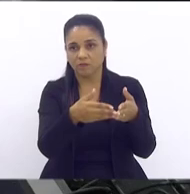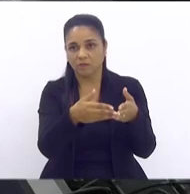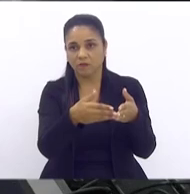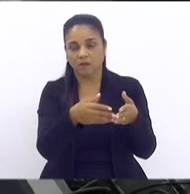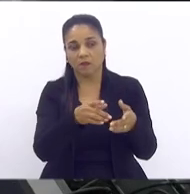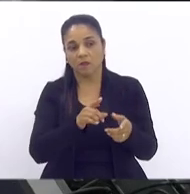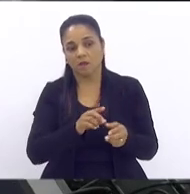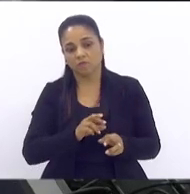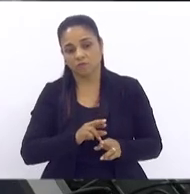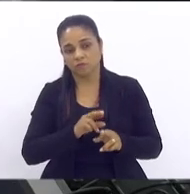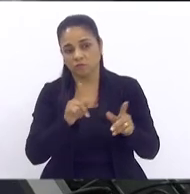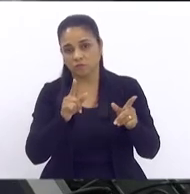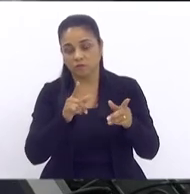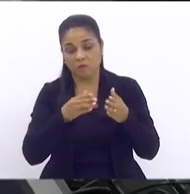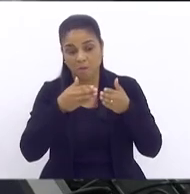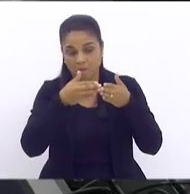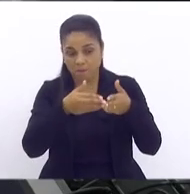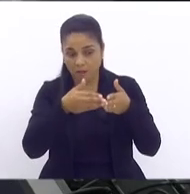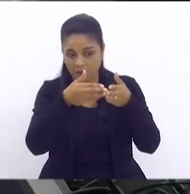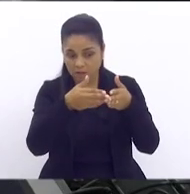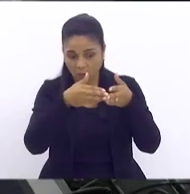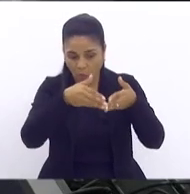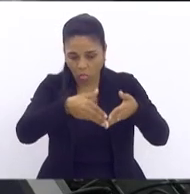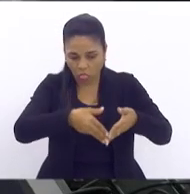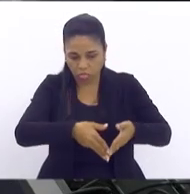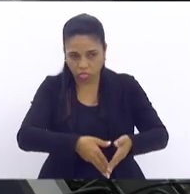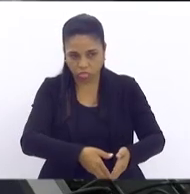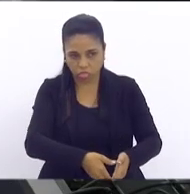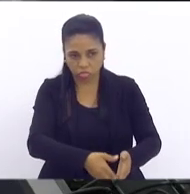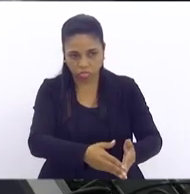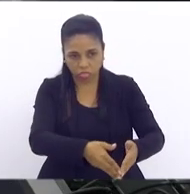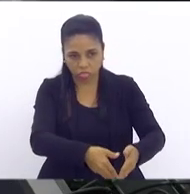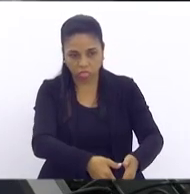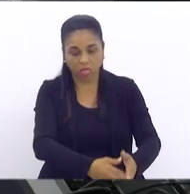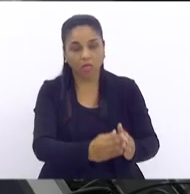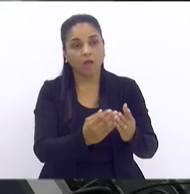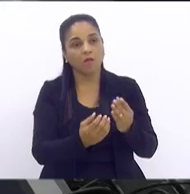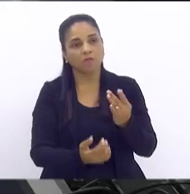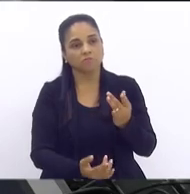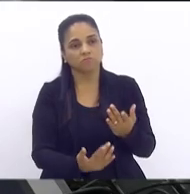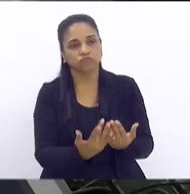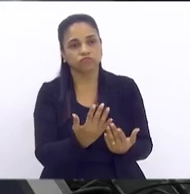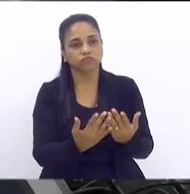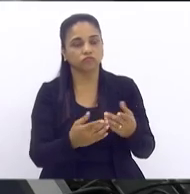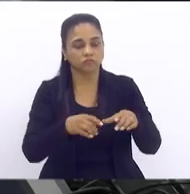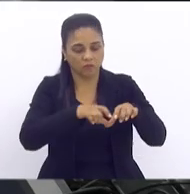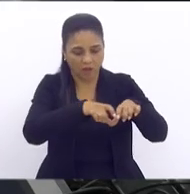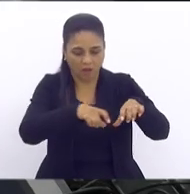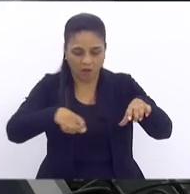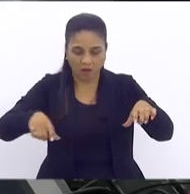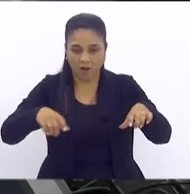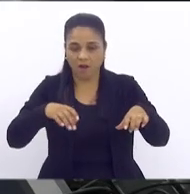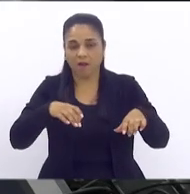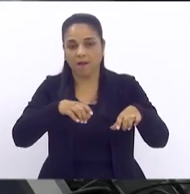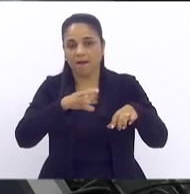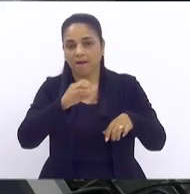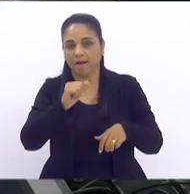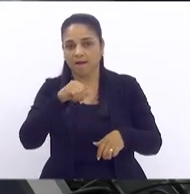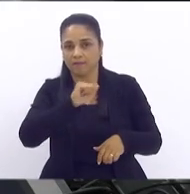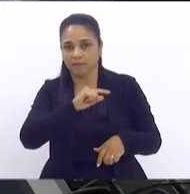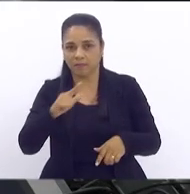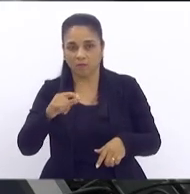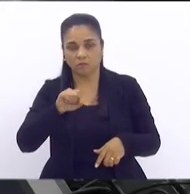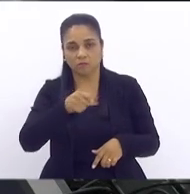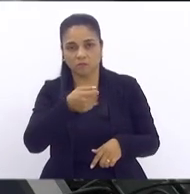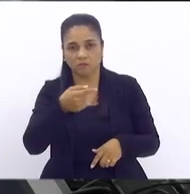flutuabilidade. Não, só com as embarcações que estavam encalhadas dentro do canal de São Francisco, lá em Niterói e São Gonçalo. Só